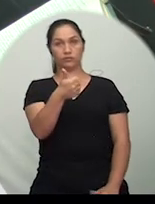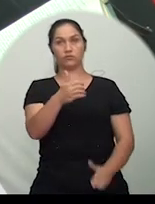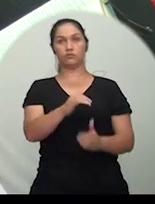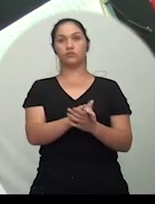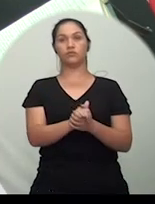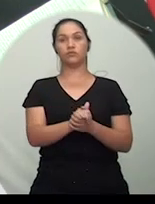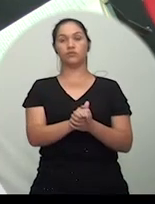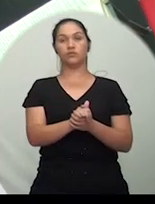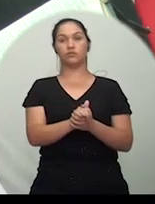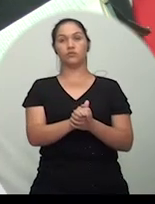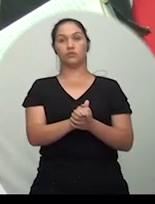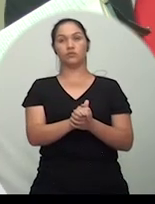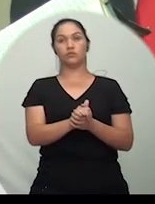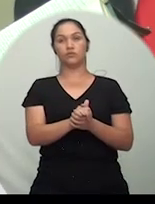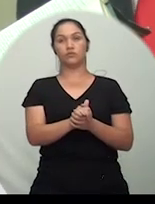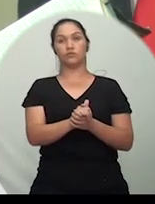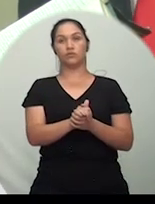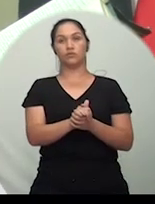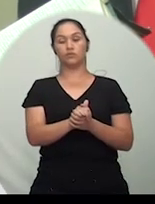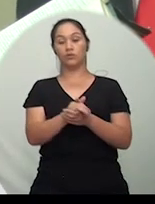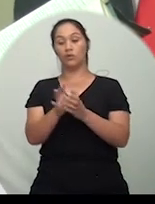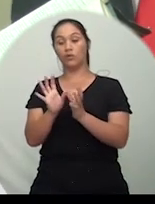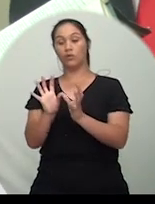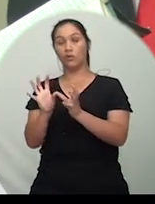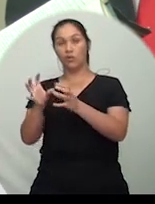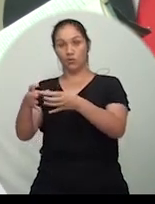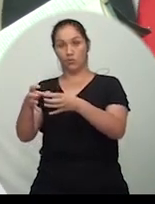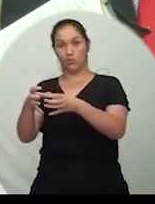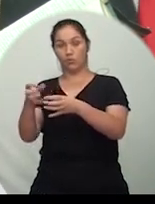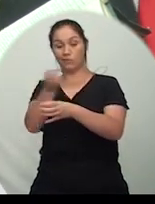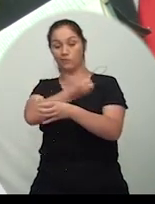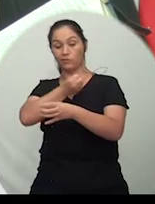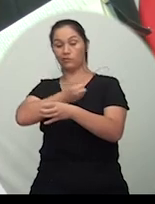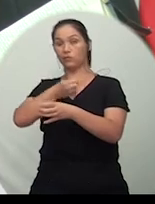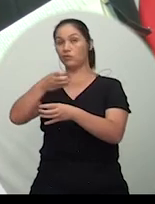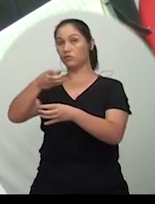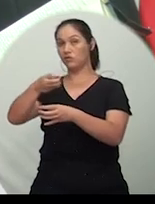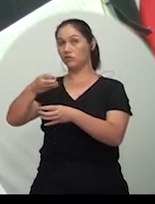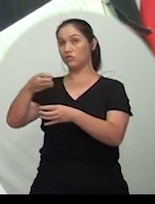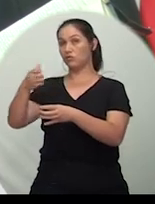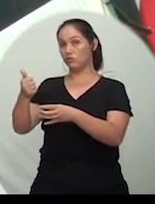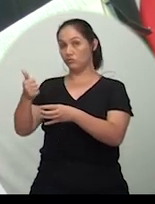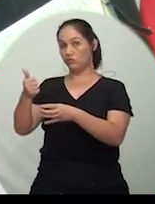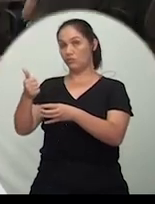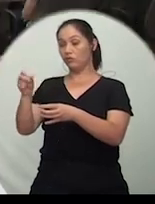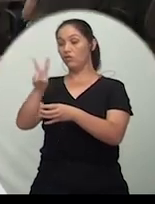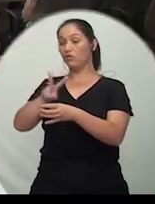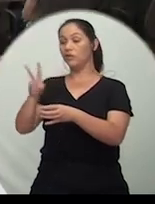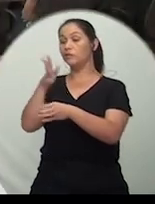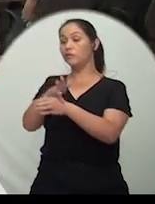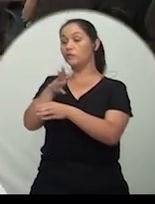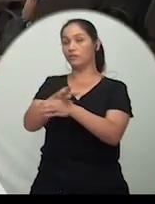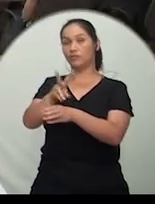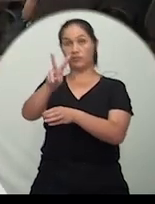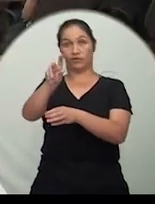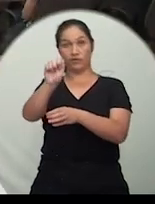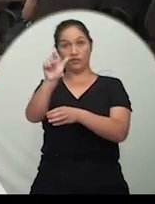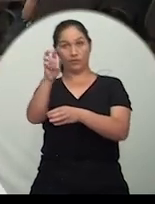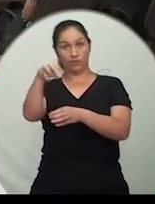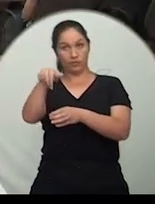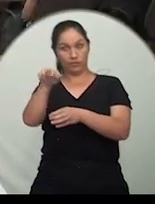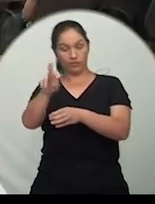41738, registro da chapa número 001, composta pelos vereadores Valmir